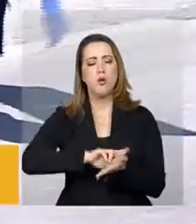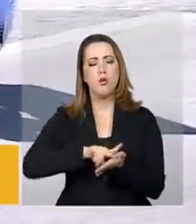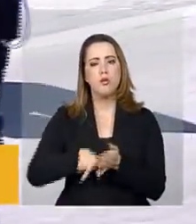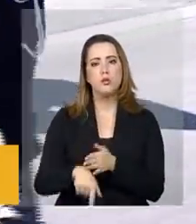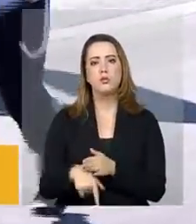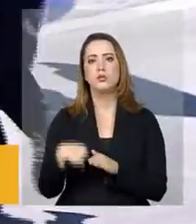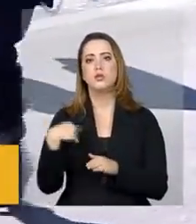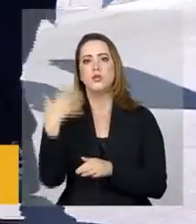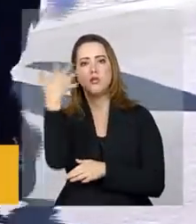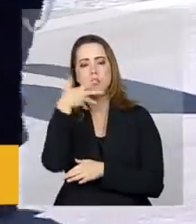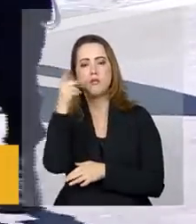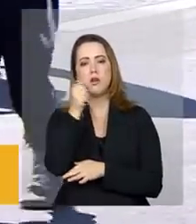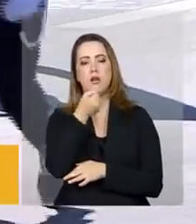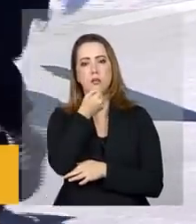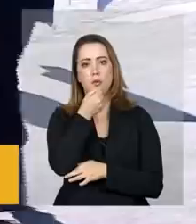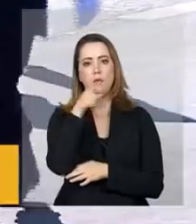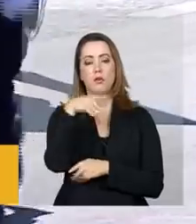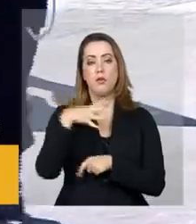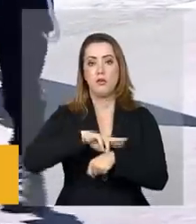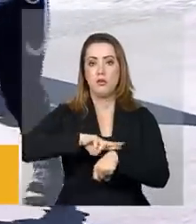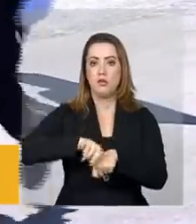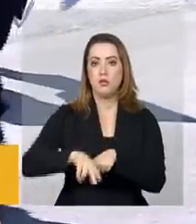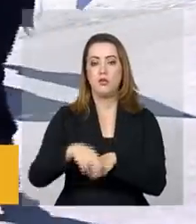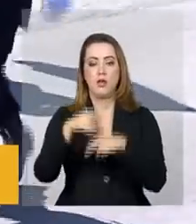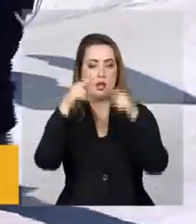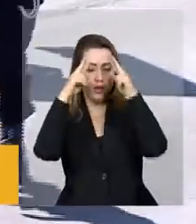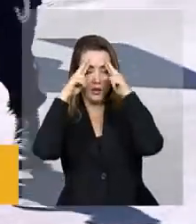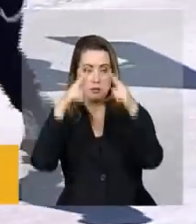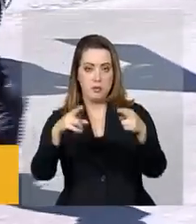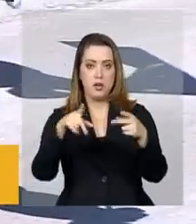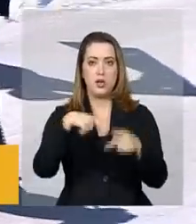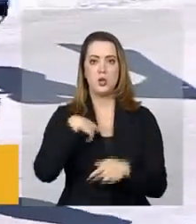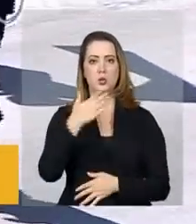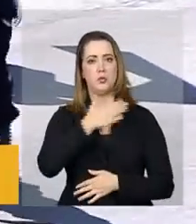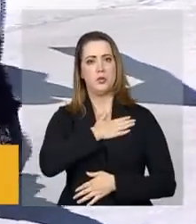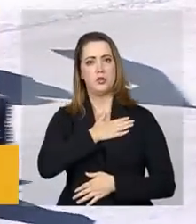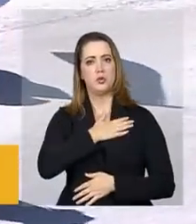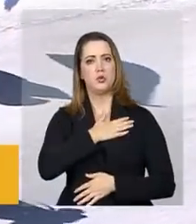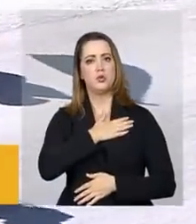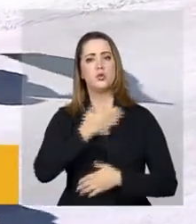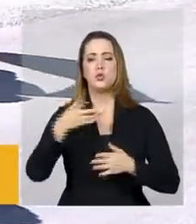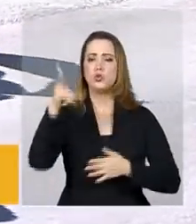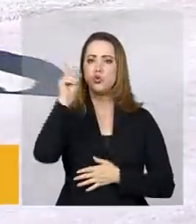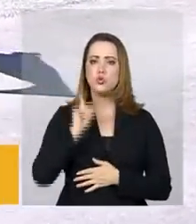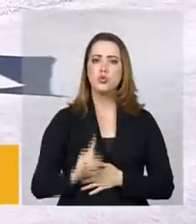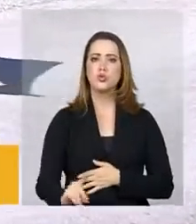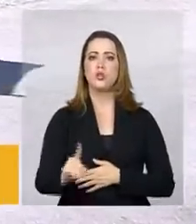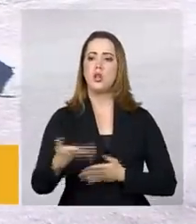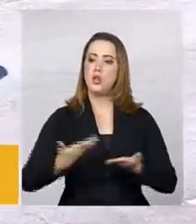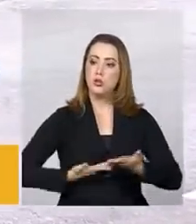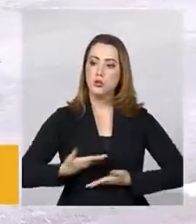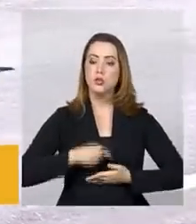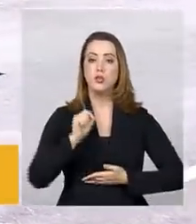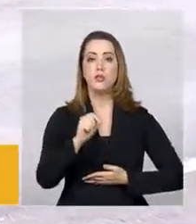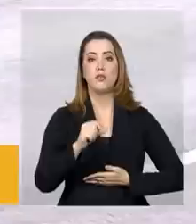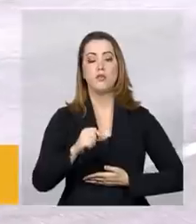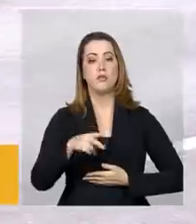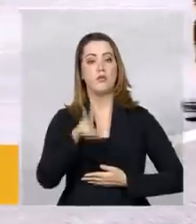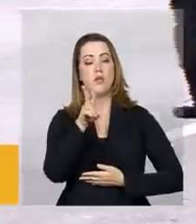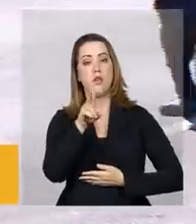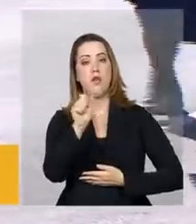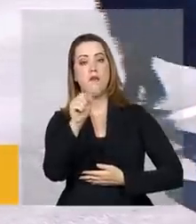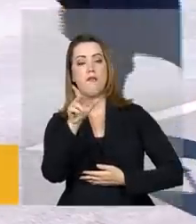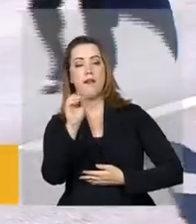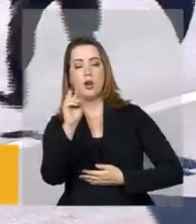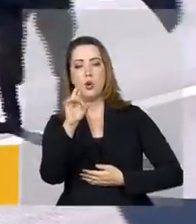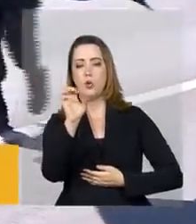práticas esportivas e noções sobre respeito, patriotismo, direitos, deveres e valores éticos e morais. O Bombeiro